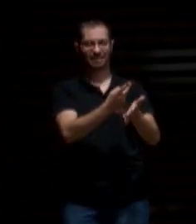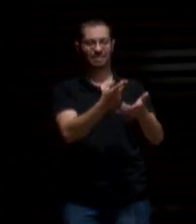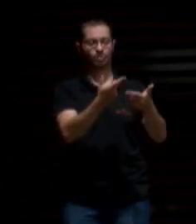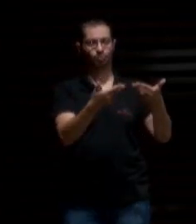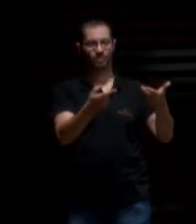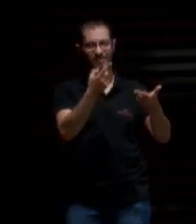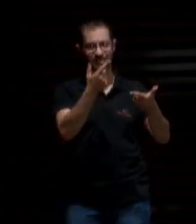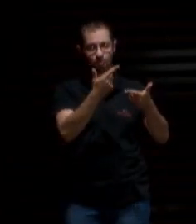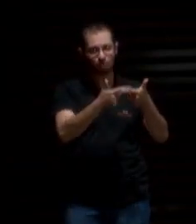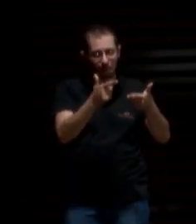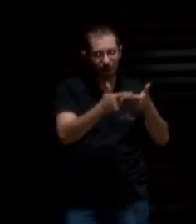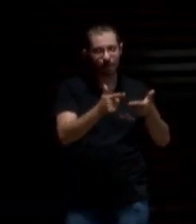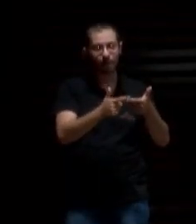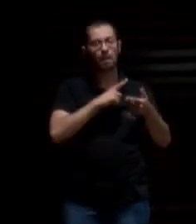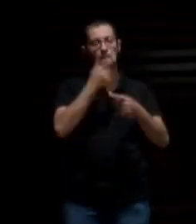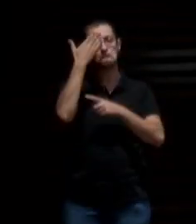provar a sua igreja.